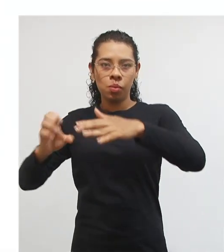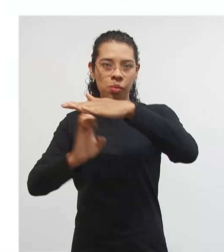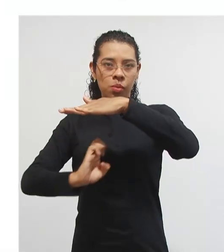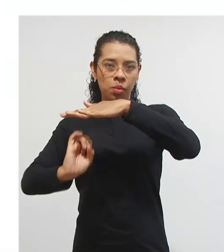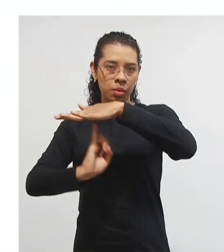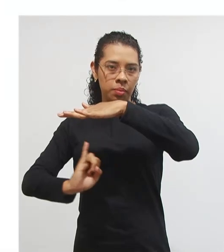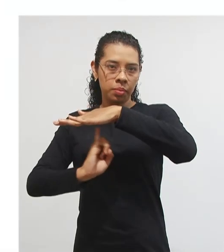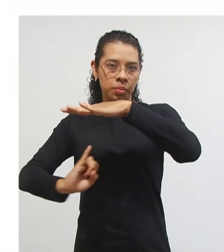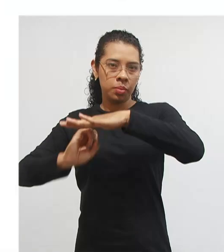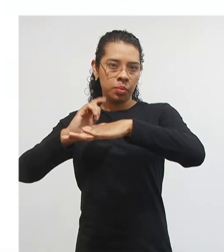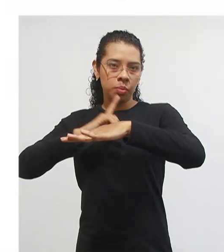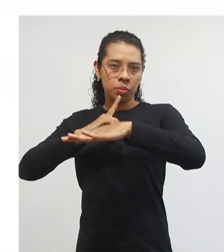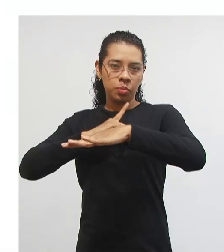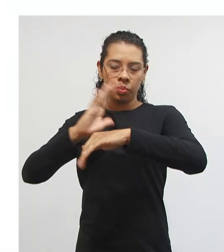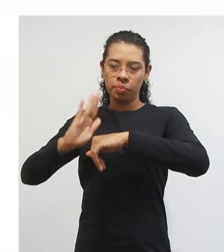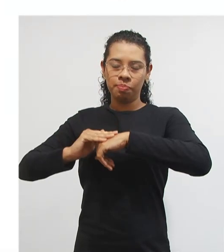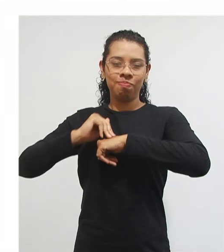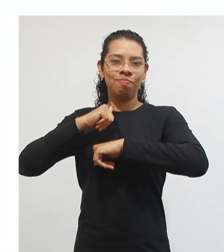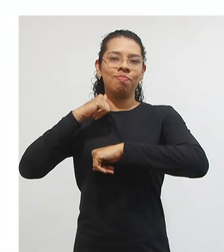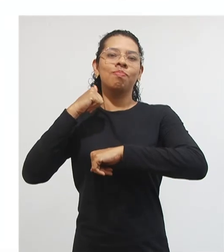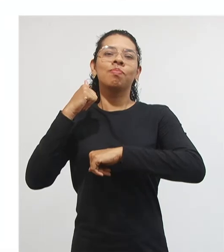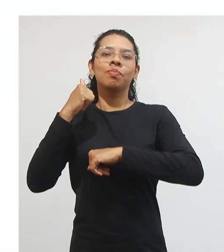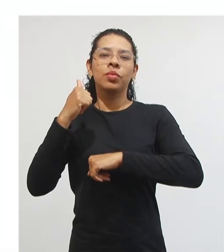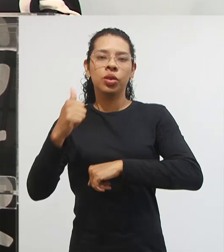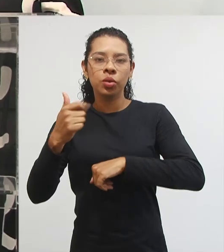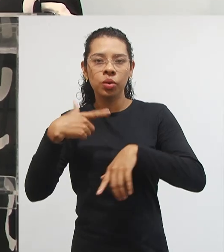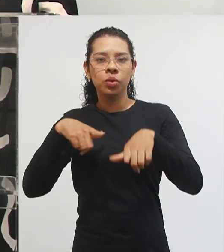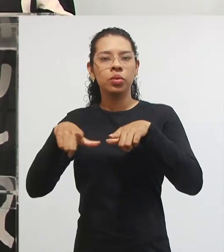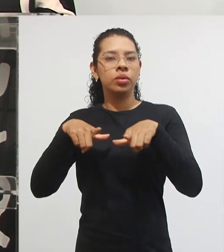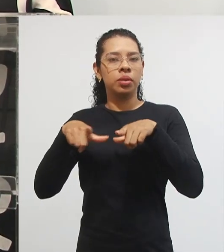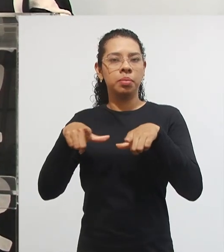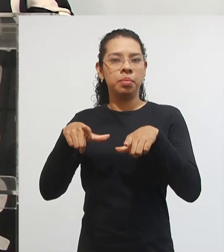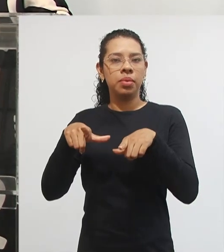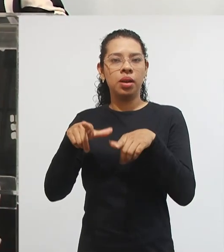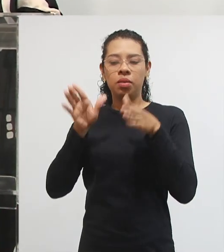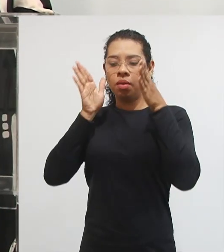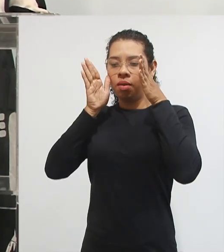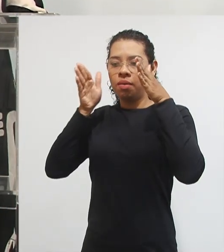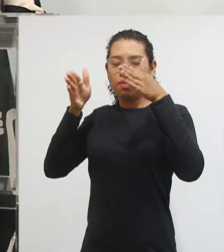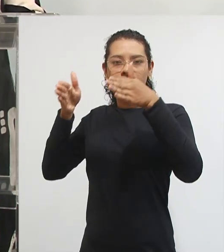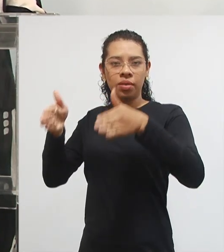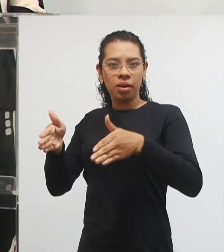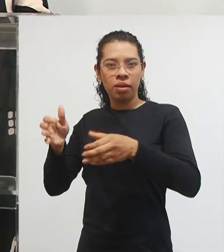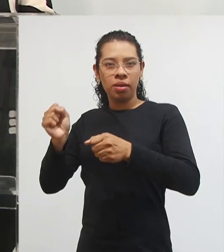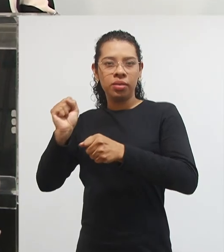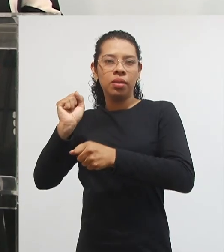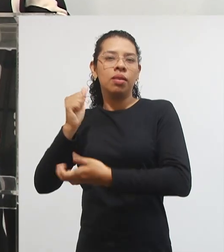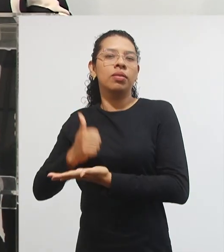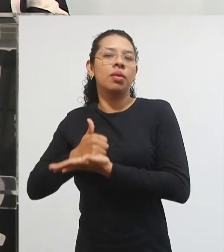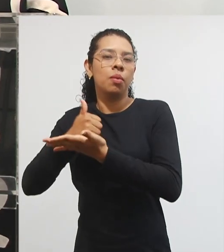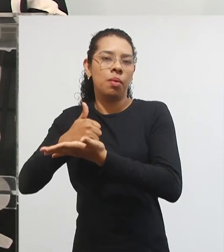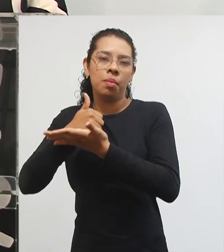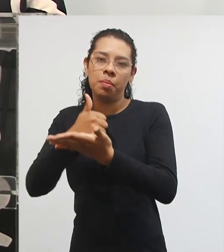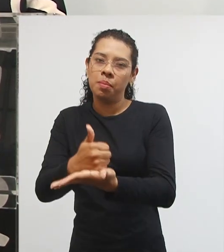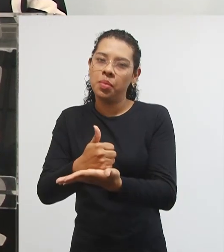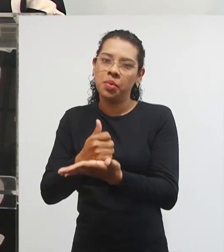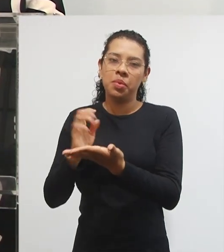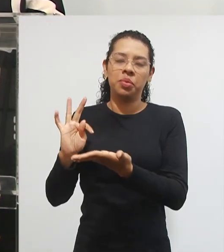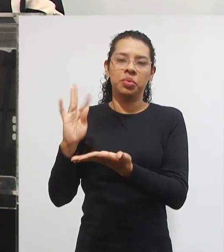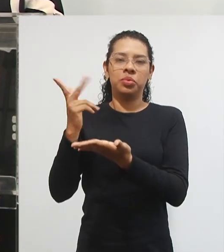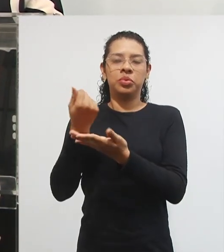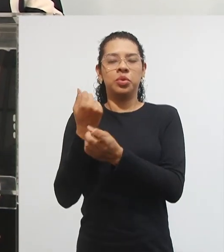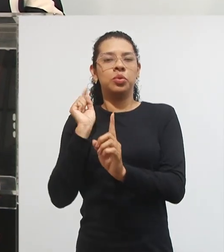ter mais condições de fazer parceria e de ter mais apoios nos seus objetivos, né?